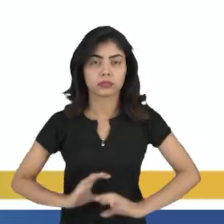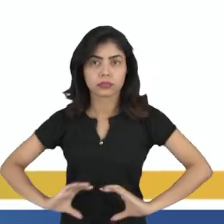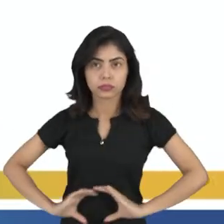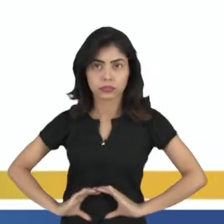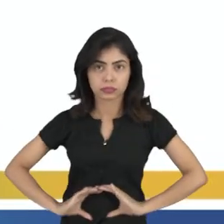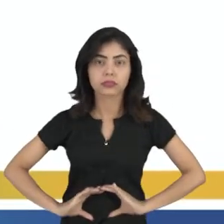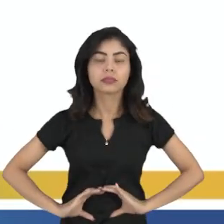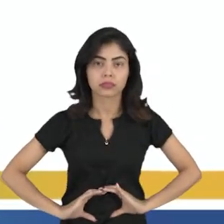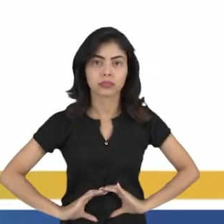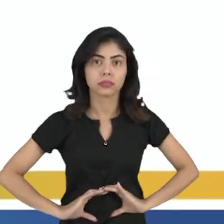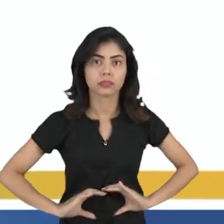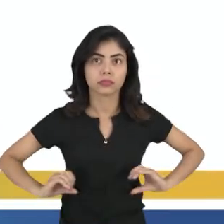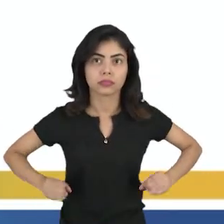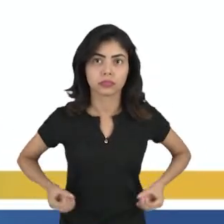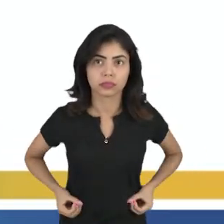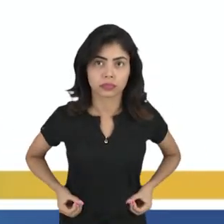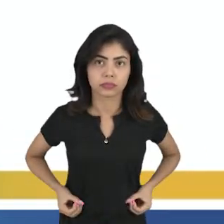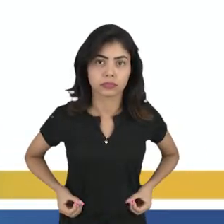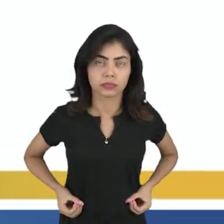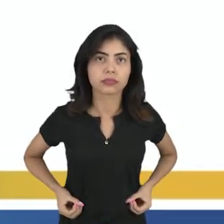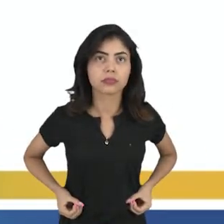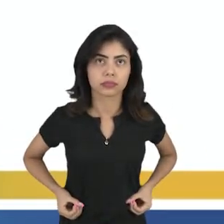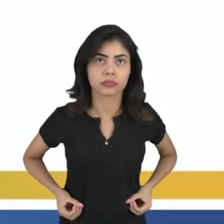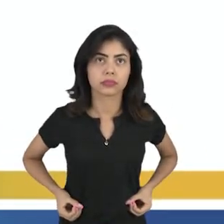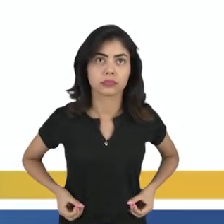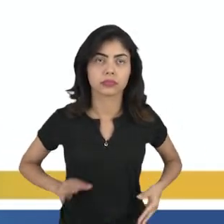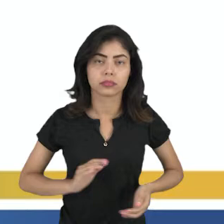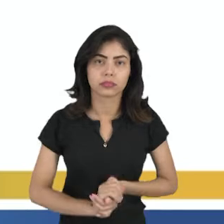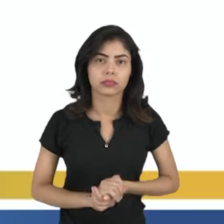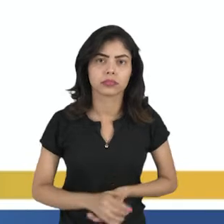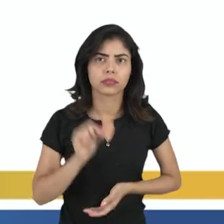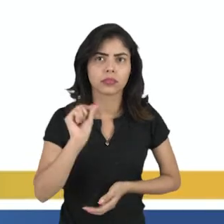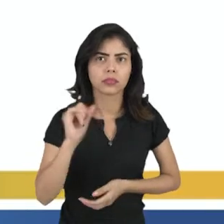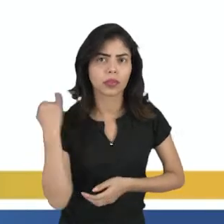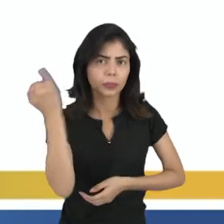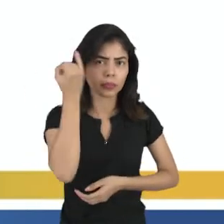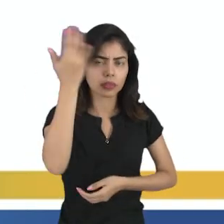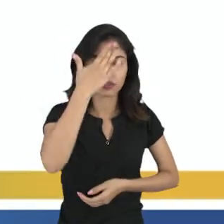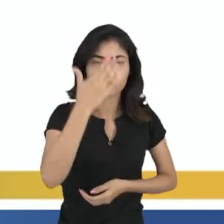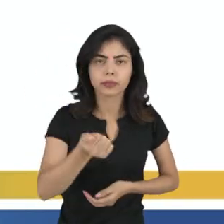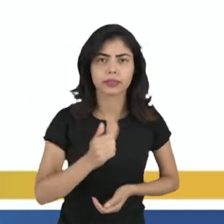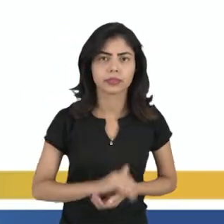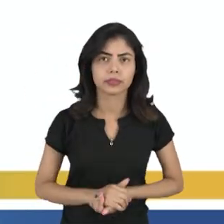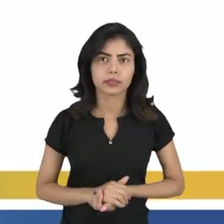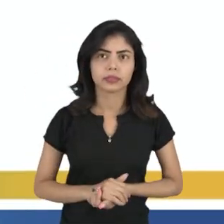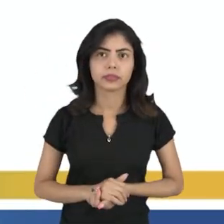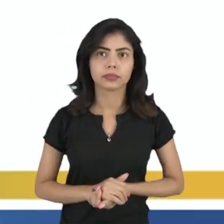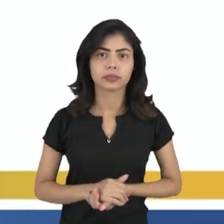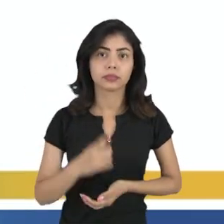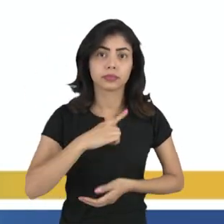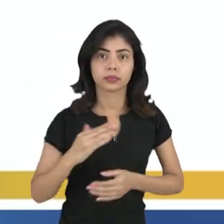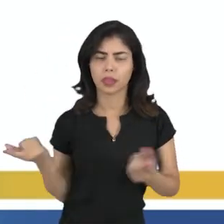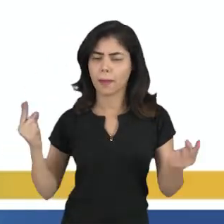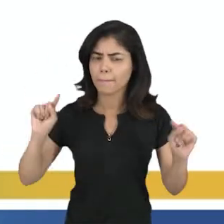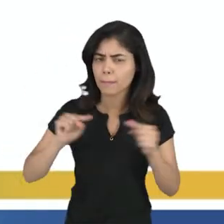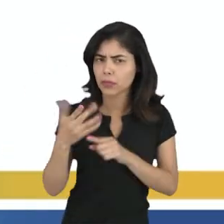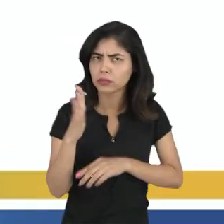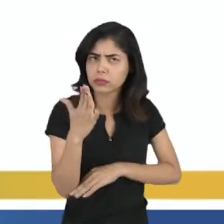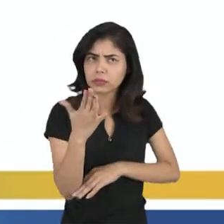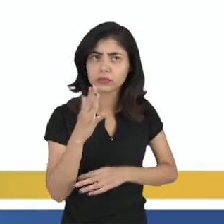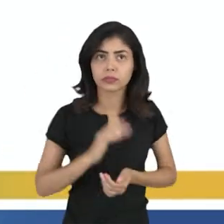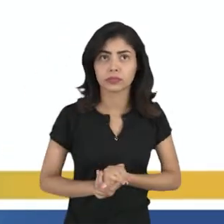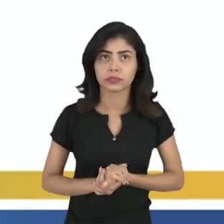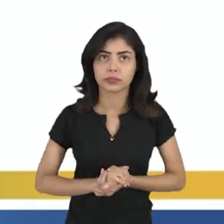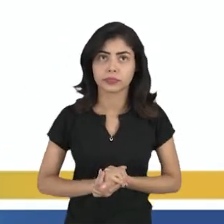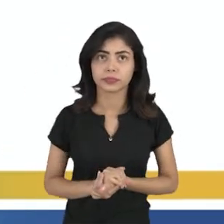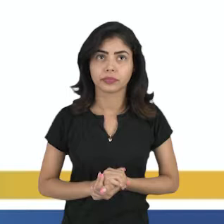as tubas uterinas e os ovários. O que é importante a gente saber? A vagina ela tem aproximadamente